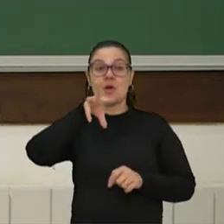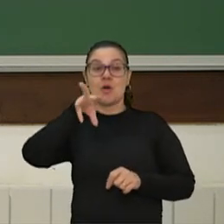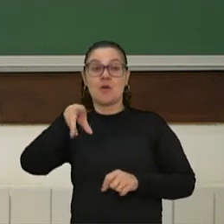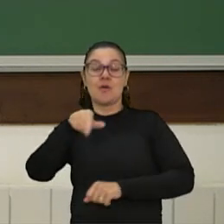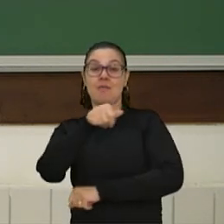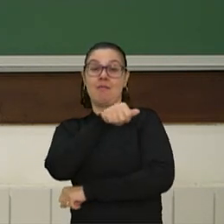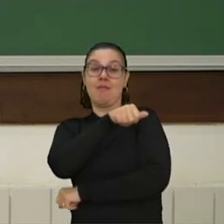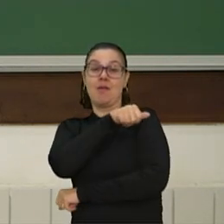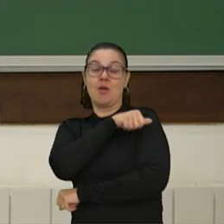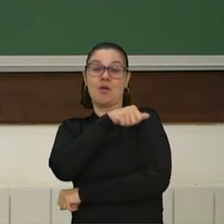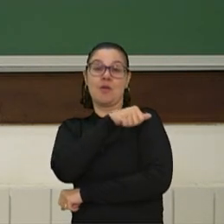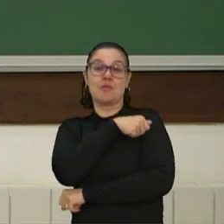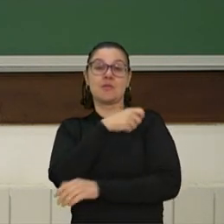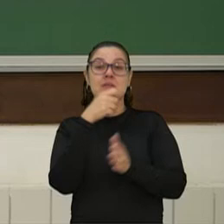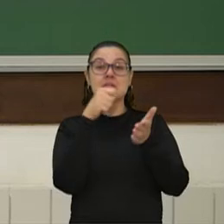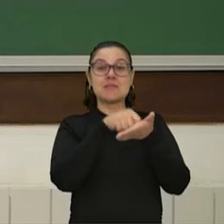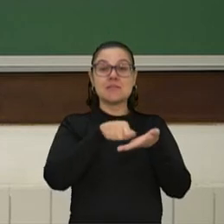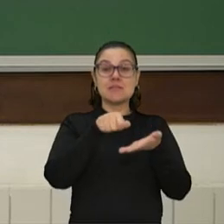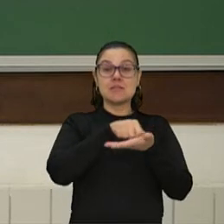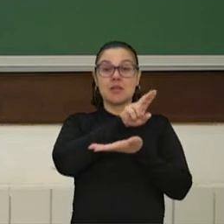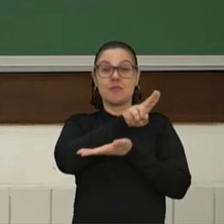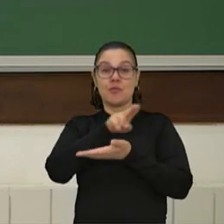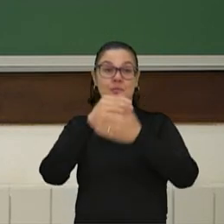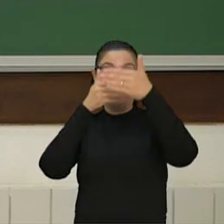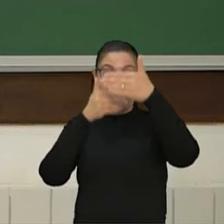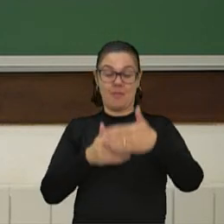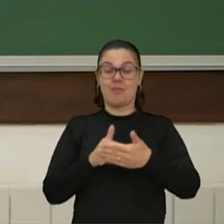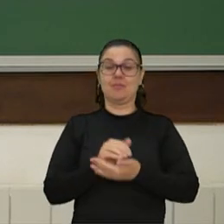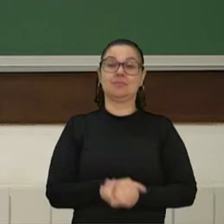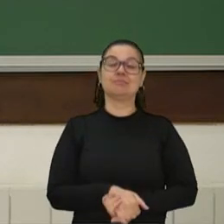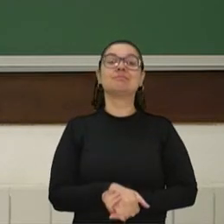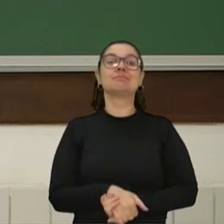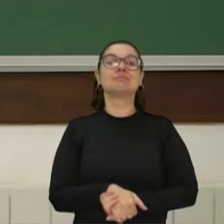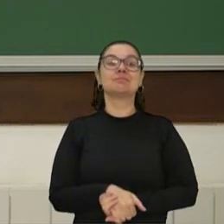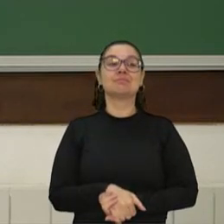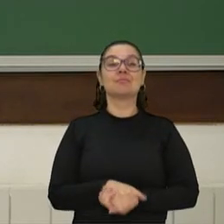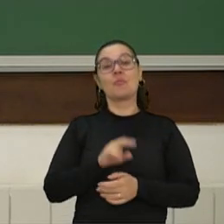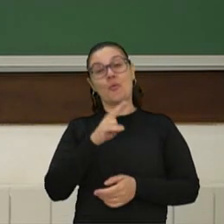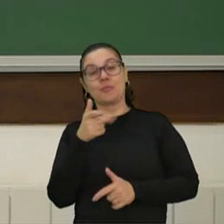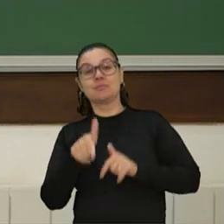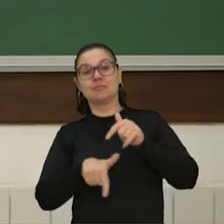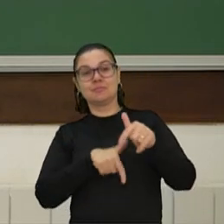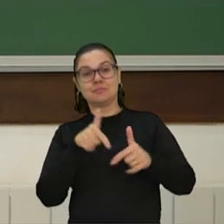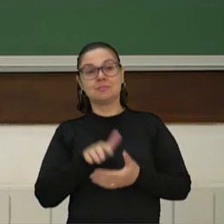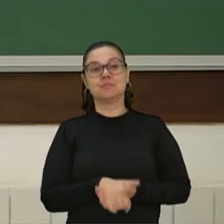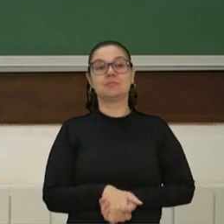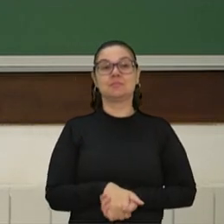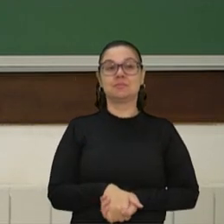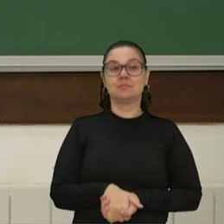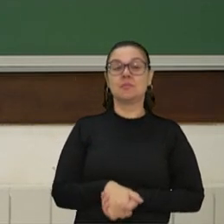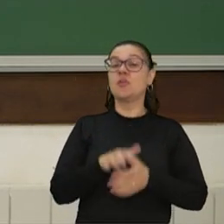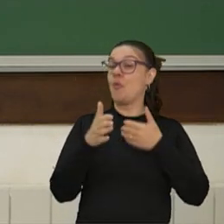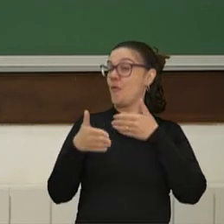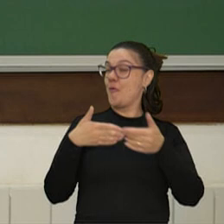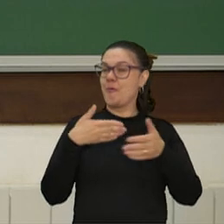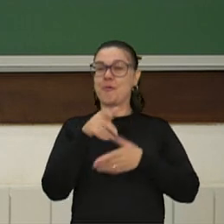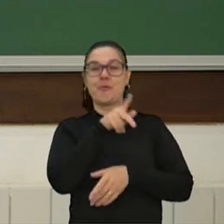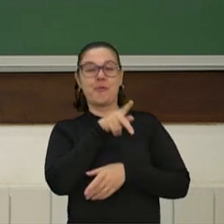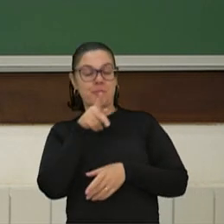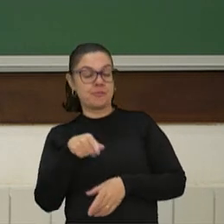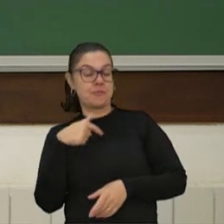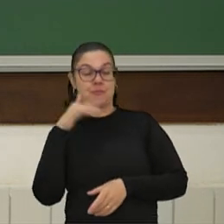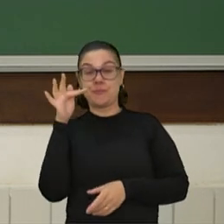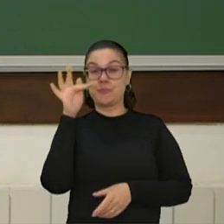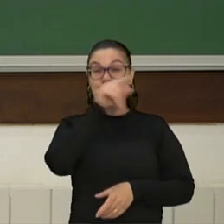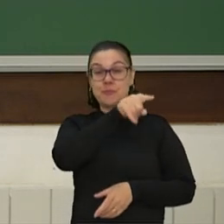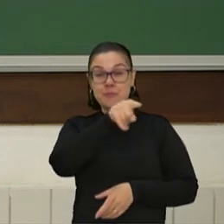meus alunos escrevam o nome deles nas provas, né? Ou nos trabalhos. Então, é o sonho de qualquer professor. Um dia,